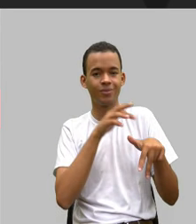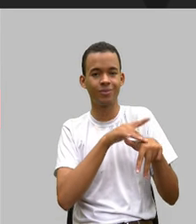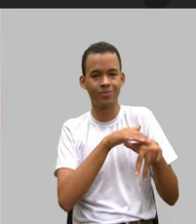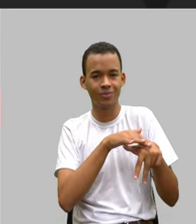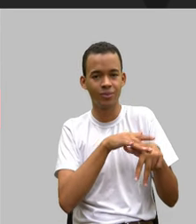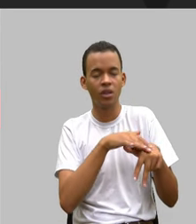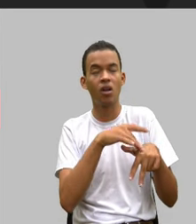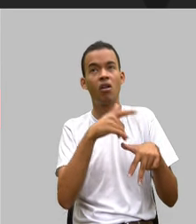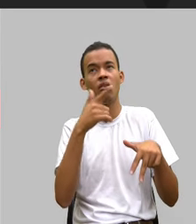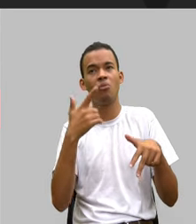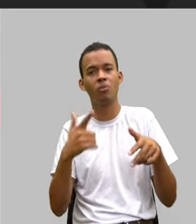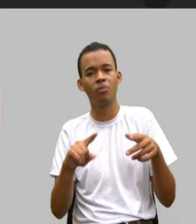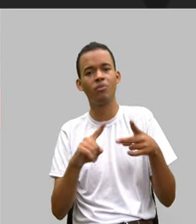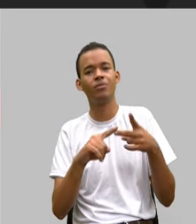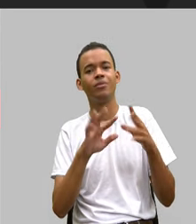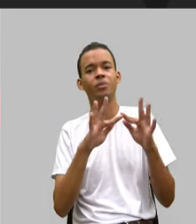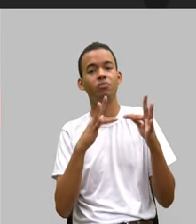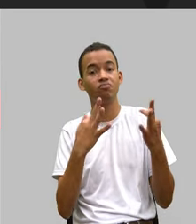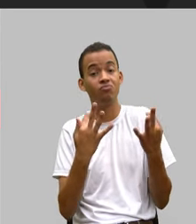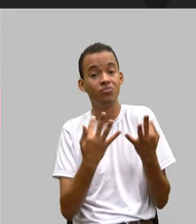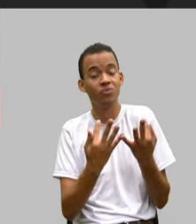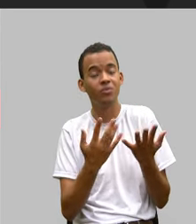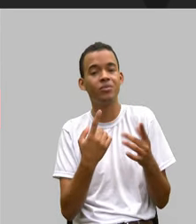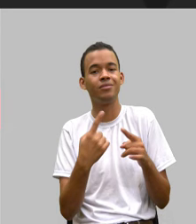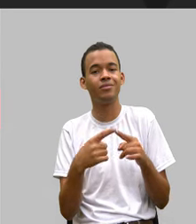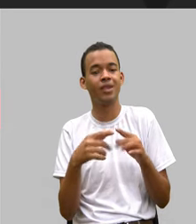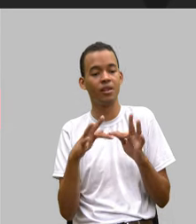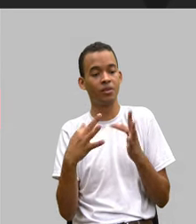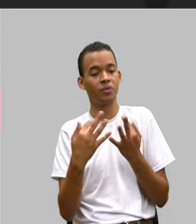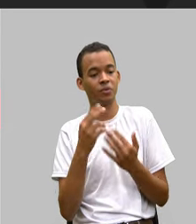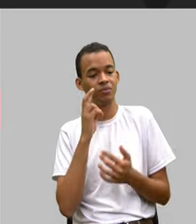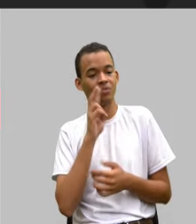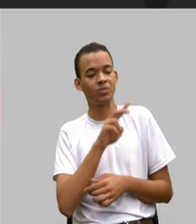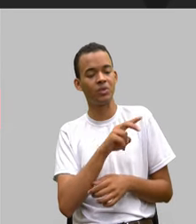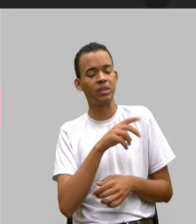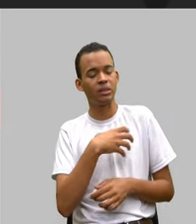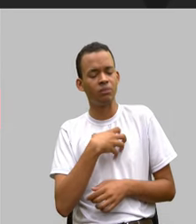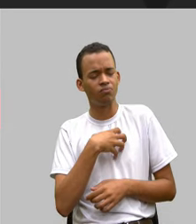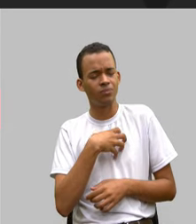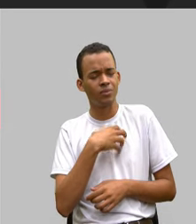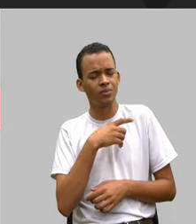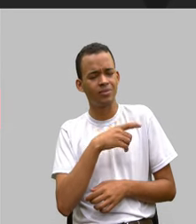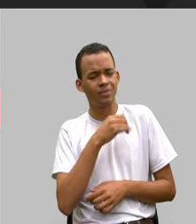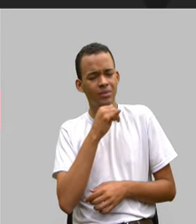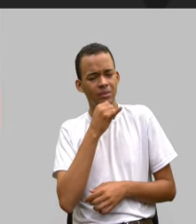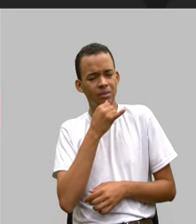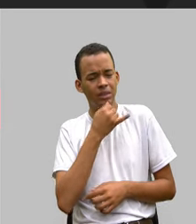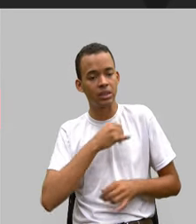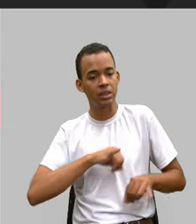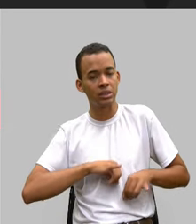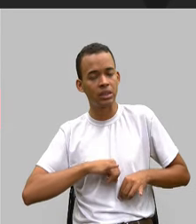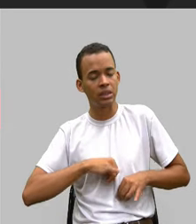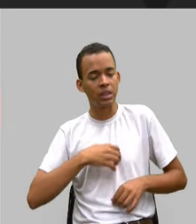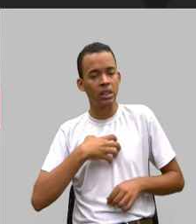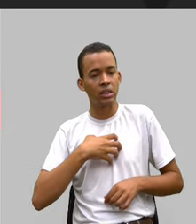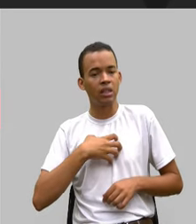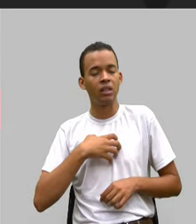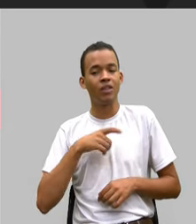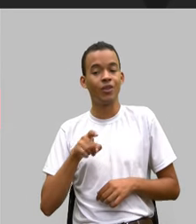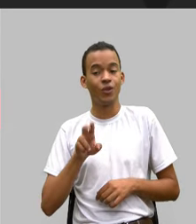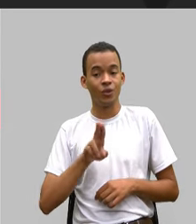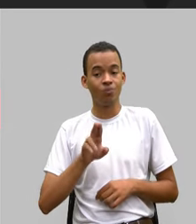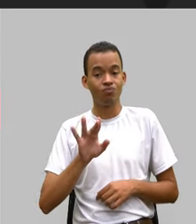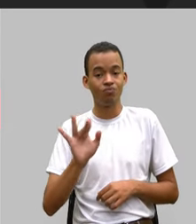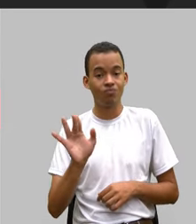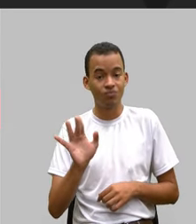prejudicados e envolvidos de ver seus entes queridos aí passando por sofrimento e eu tenho certeza que Sairemos daqui